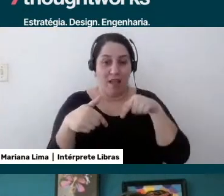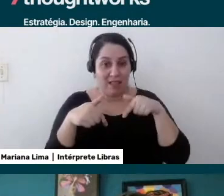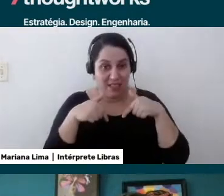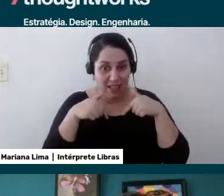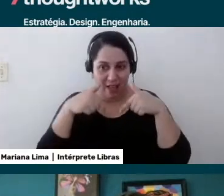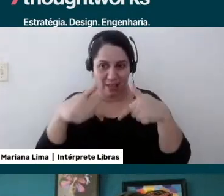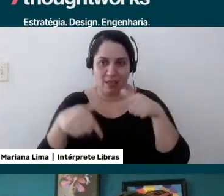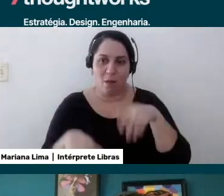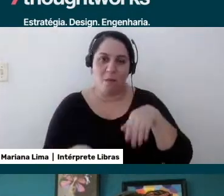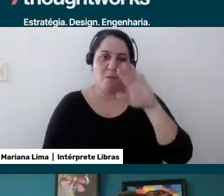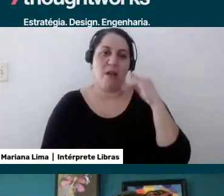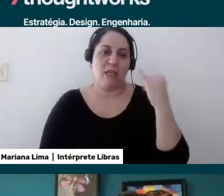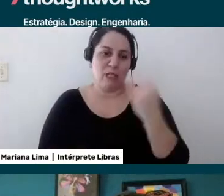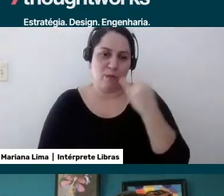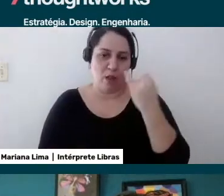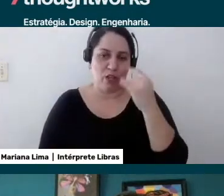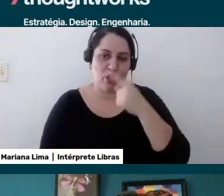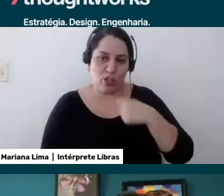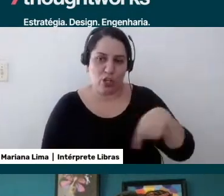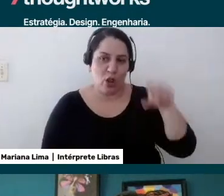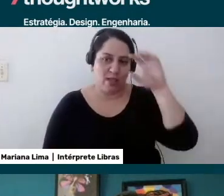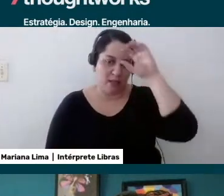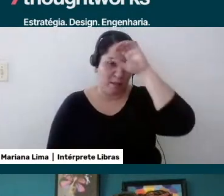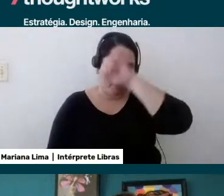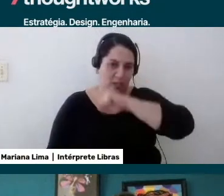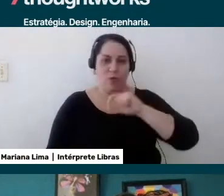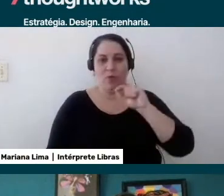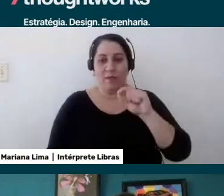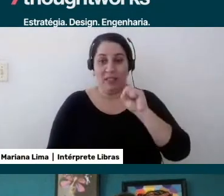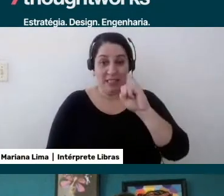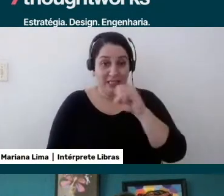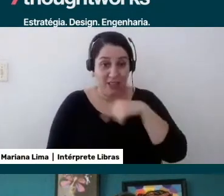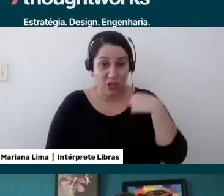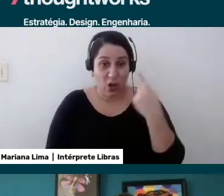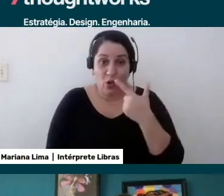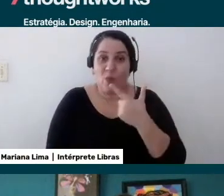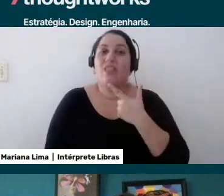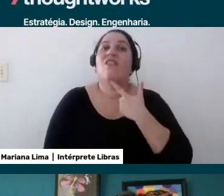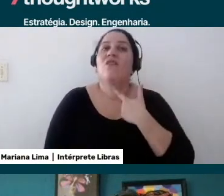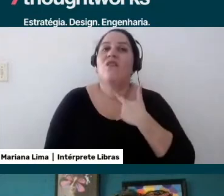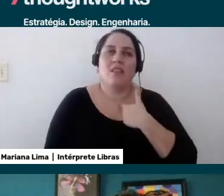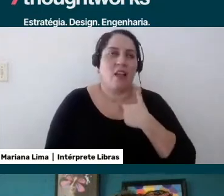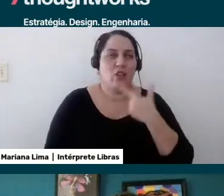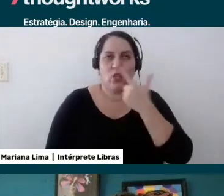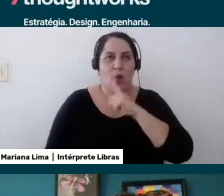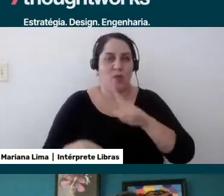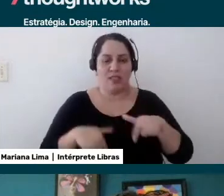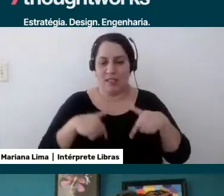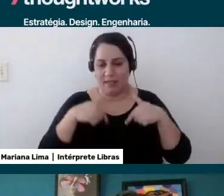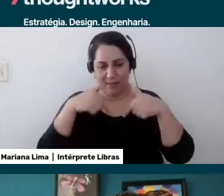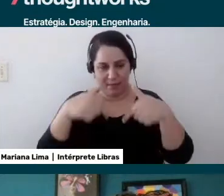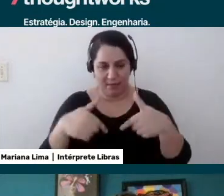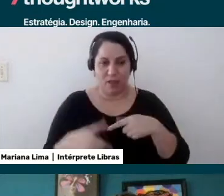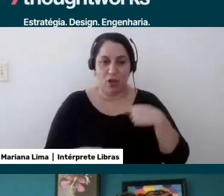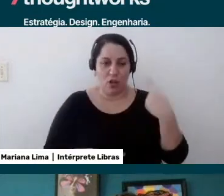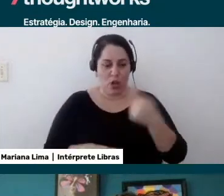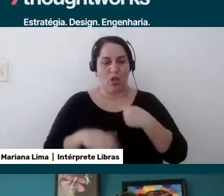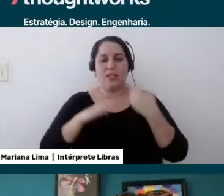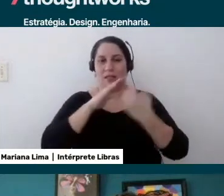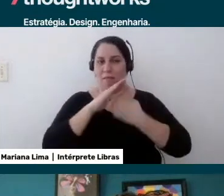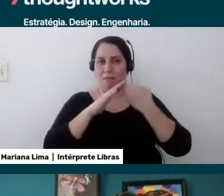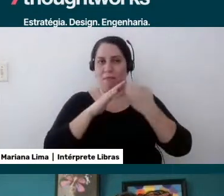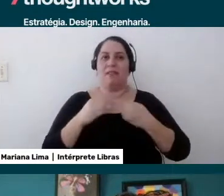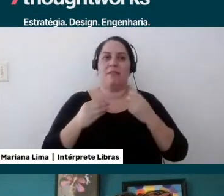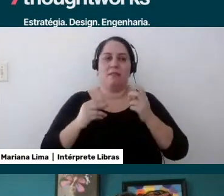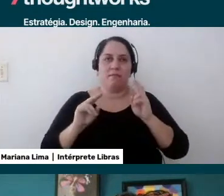lições aprendidas nesse caminho é que sem intencionalidade a gente não faz nada. Acho que a programaria, né, então,